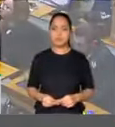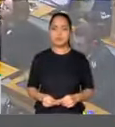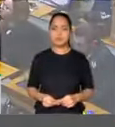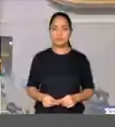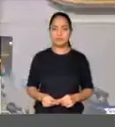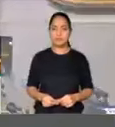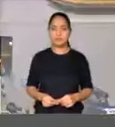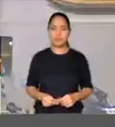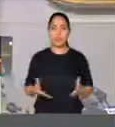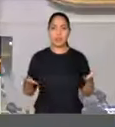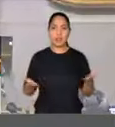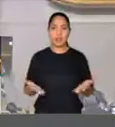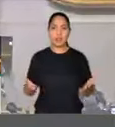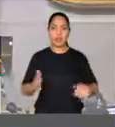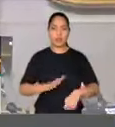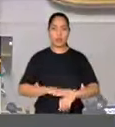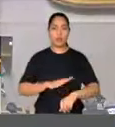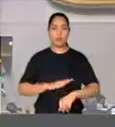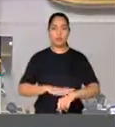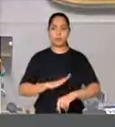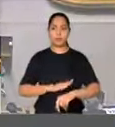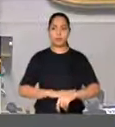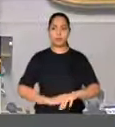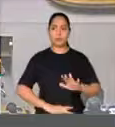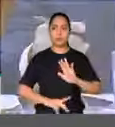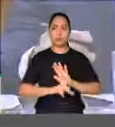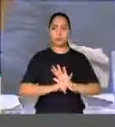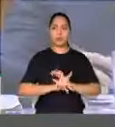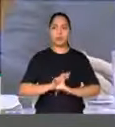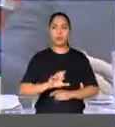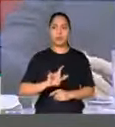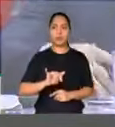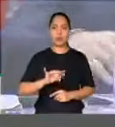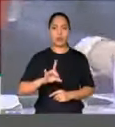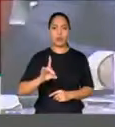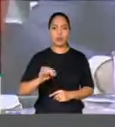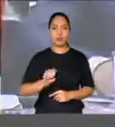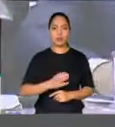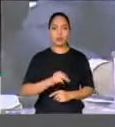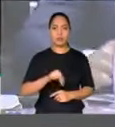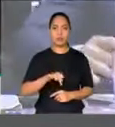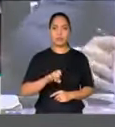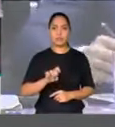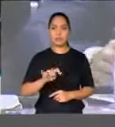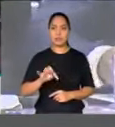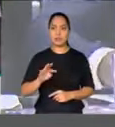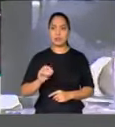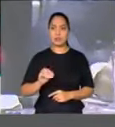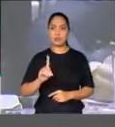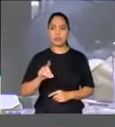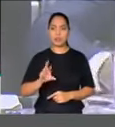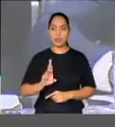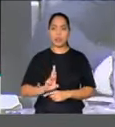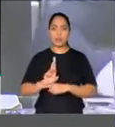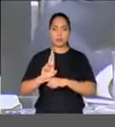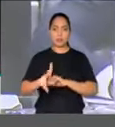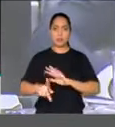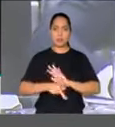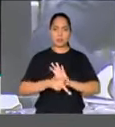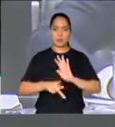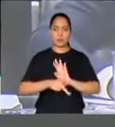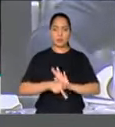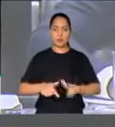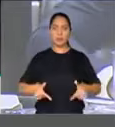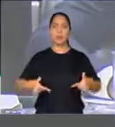Eu passo a palavra nesse momento ao Cláudio Nascimento, que aqui representa os ativistas.